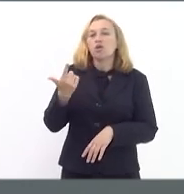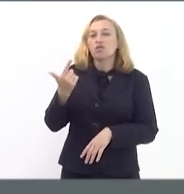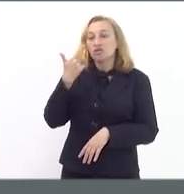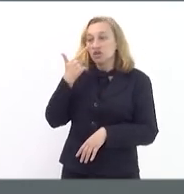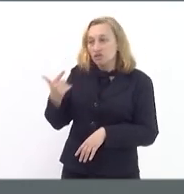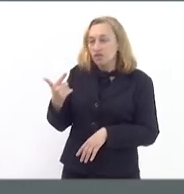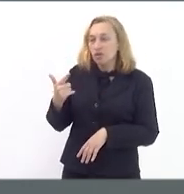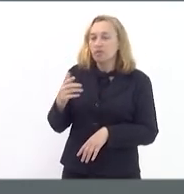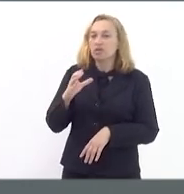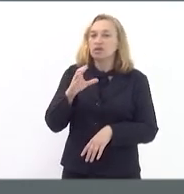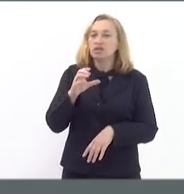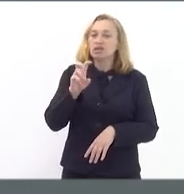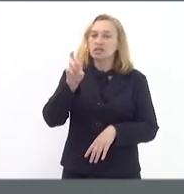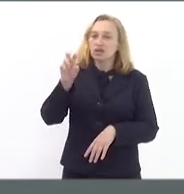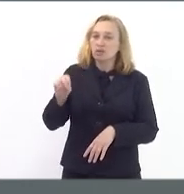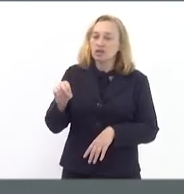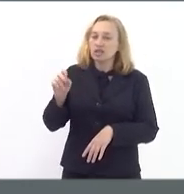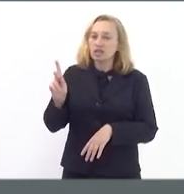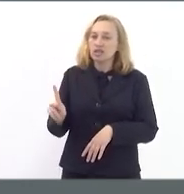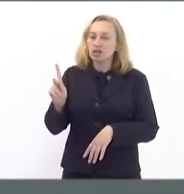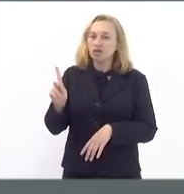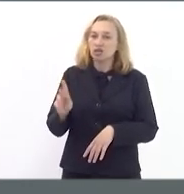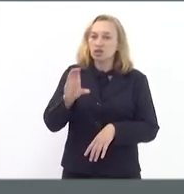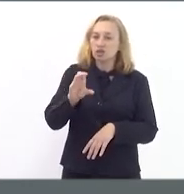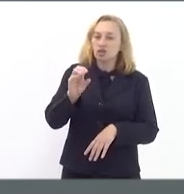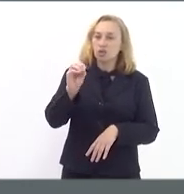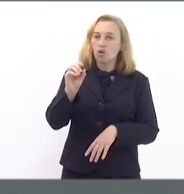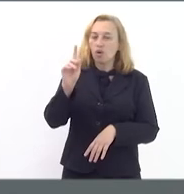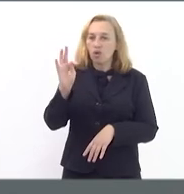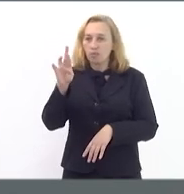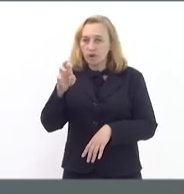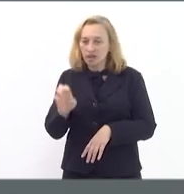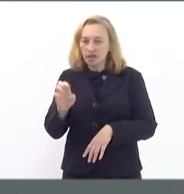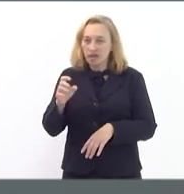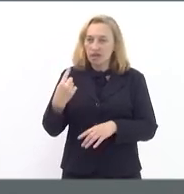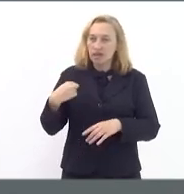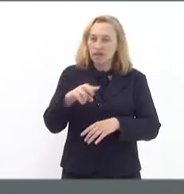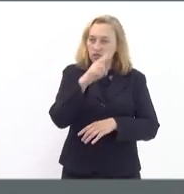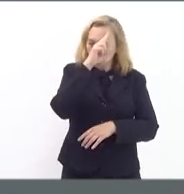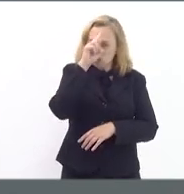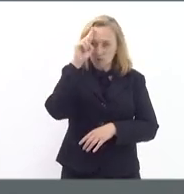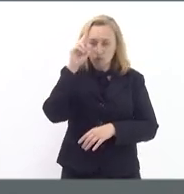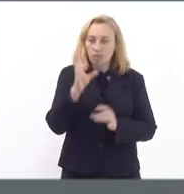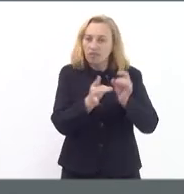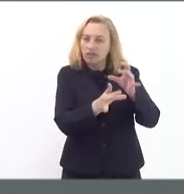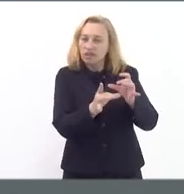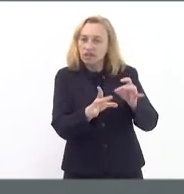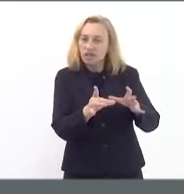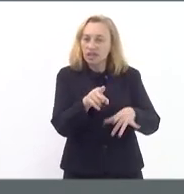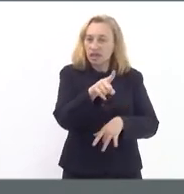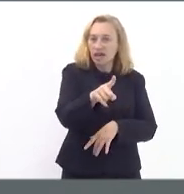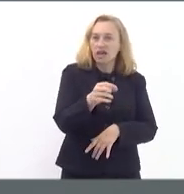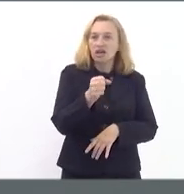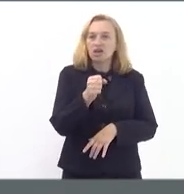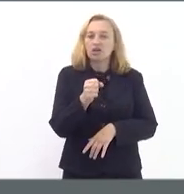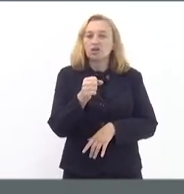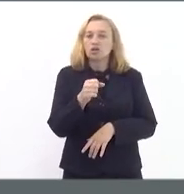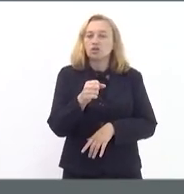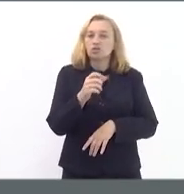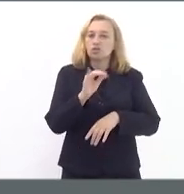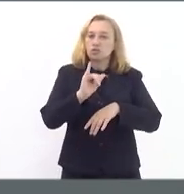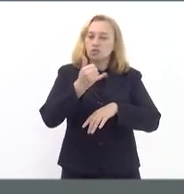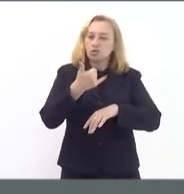pobre no sapo levando de Uber para vender no ferro velho e depois na delegacia conversando com ele